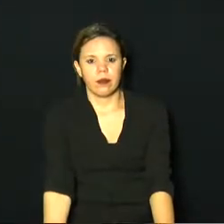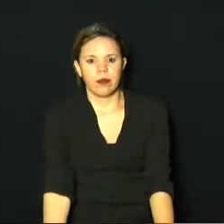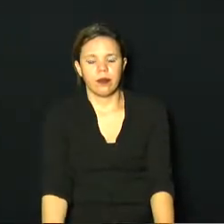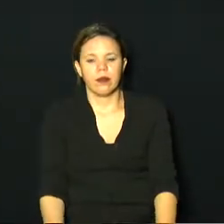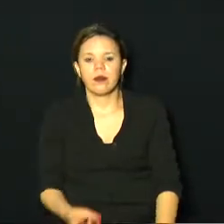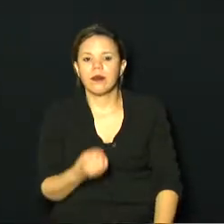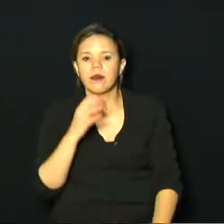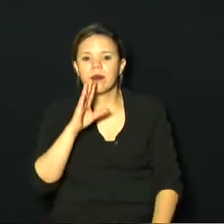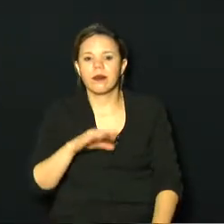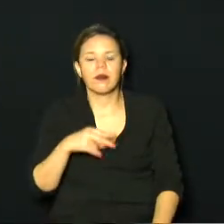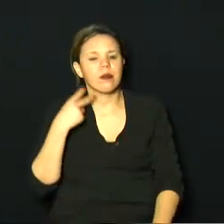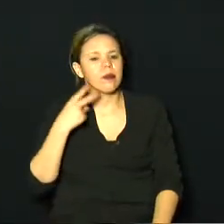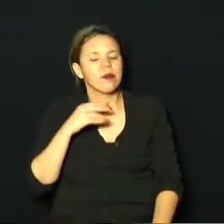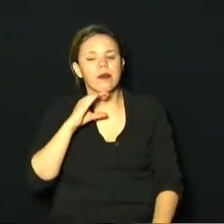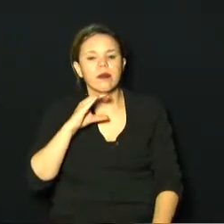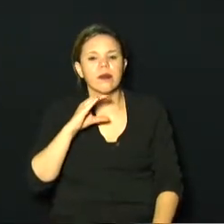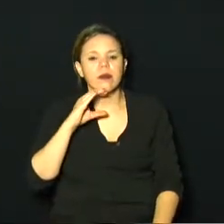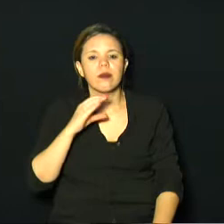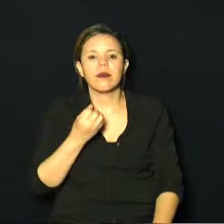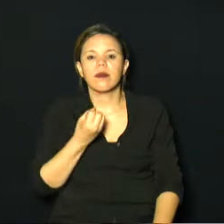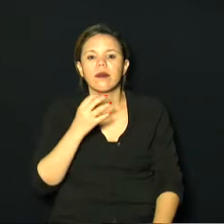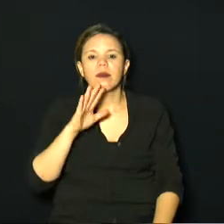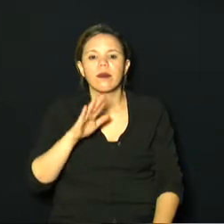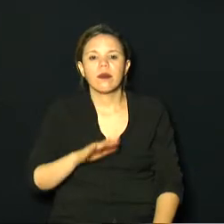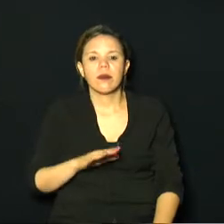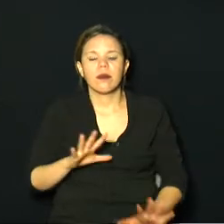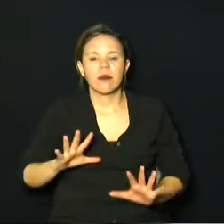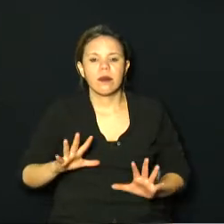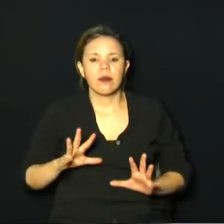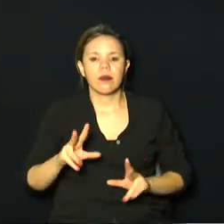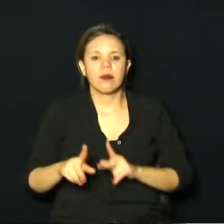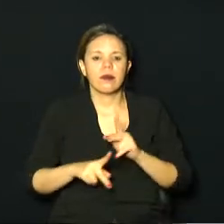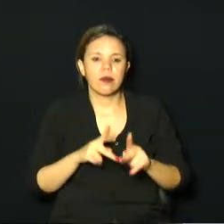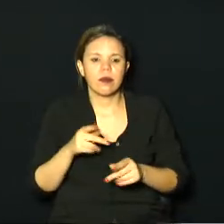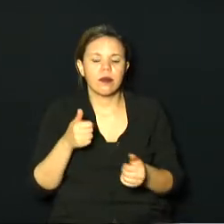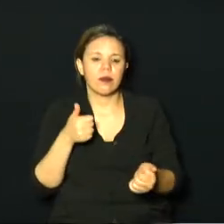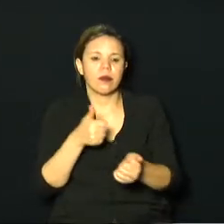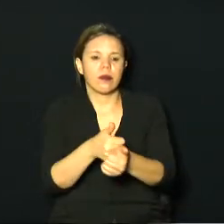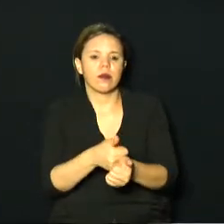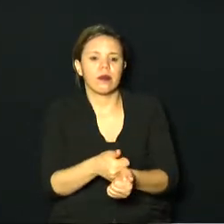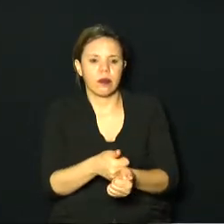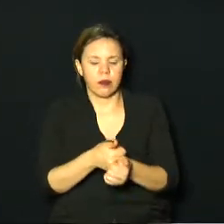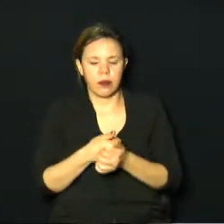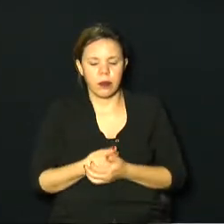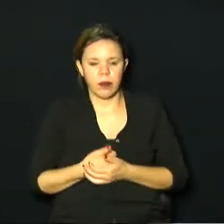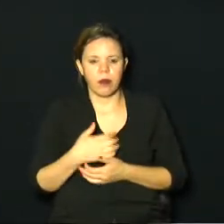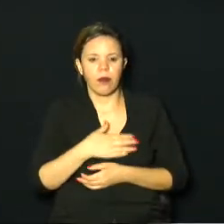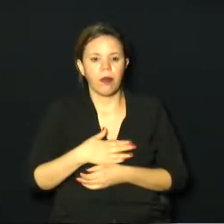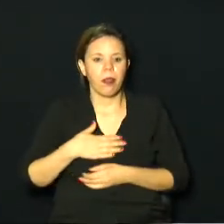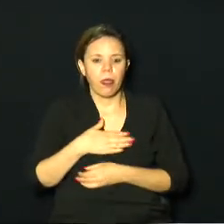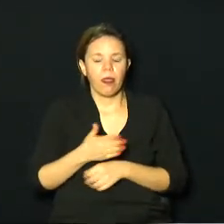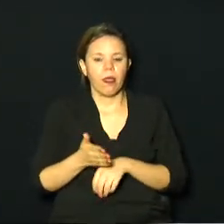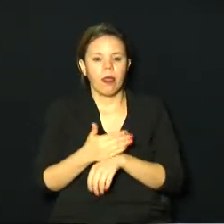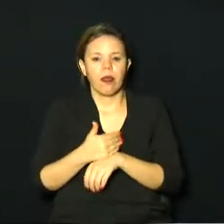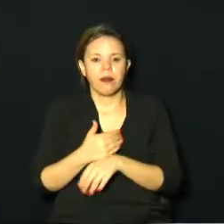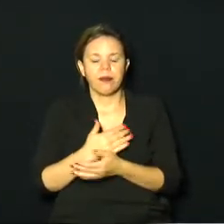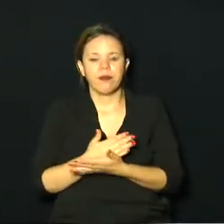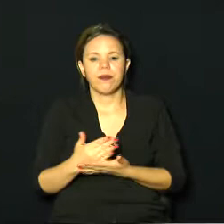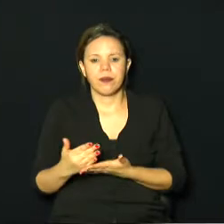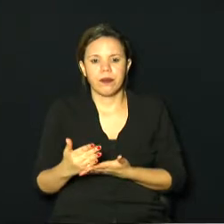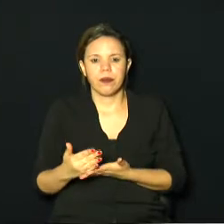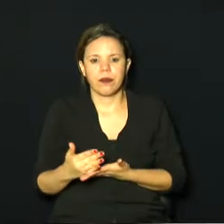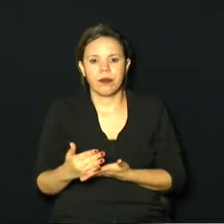Boa tarde, vereador Carlão, boa tarde a todas as pessoas que estão acompanhando. Gostaria, antes de